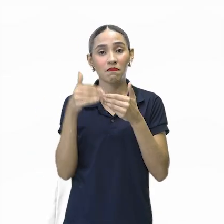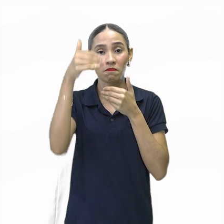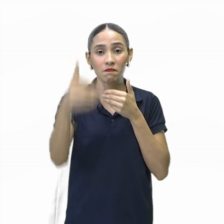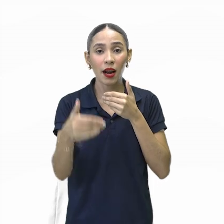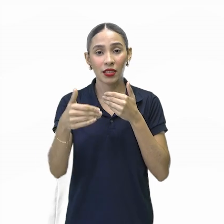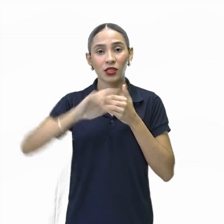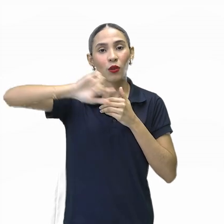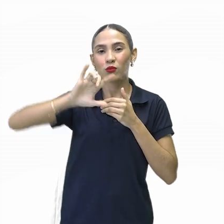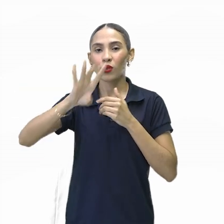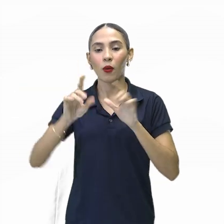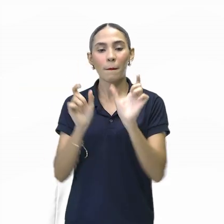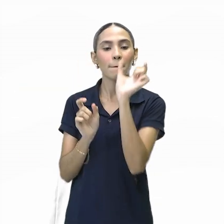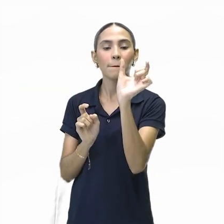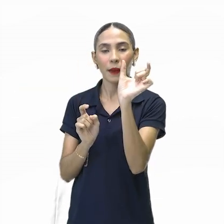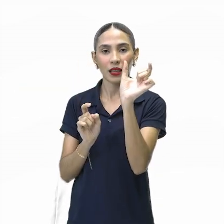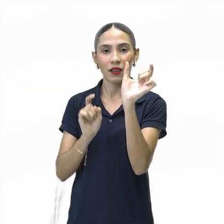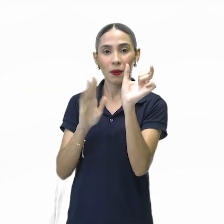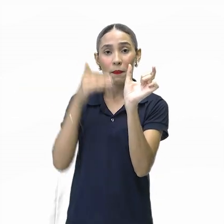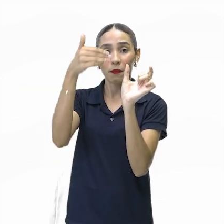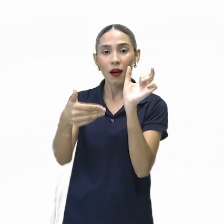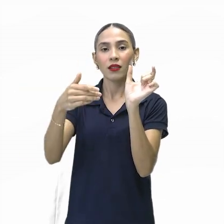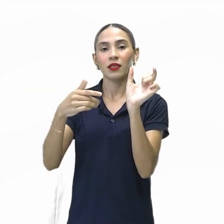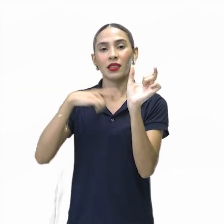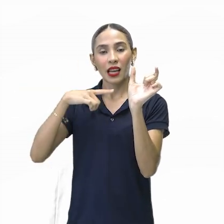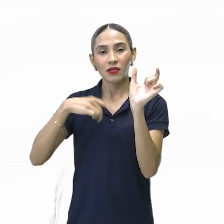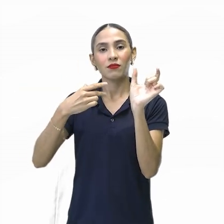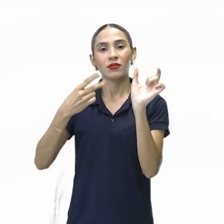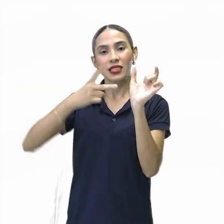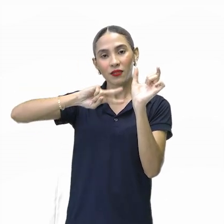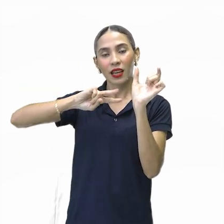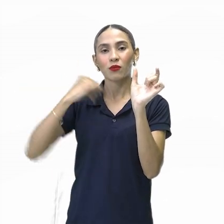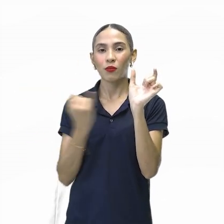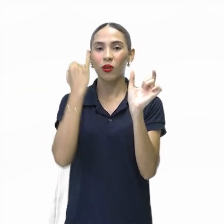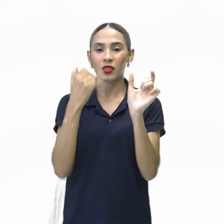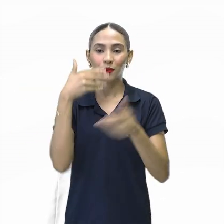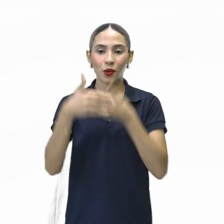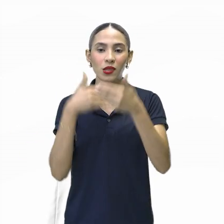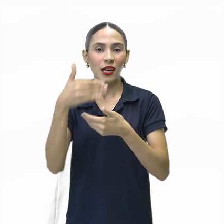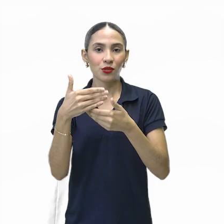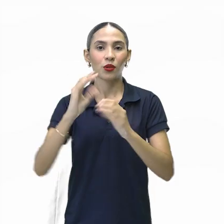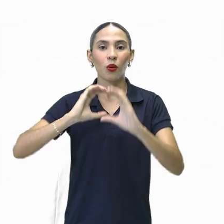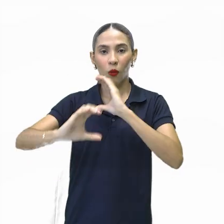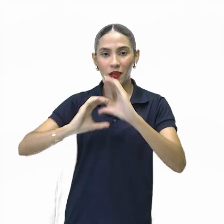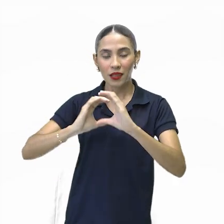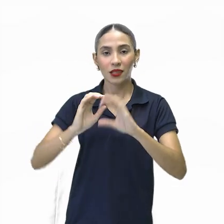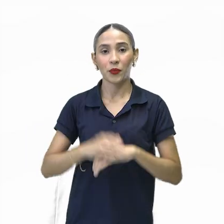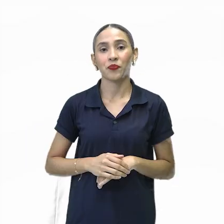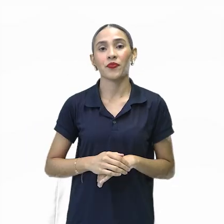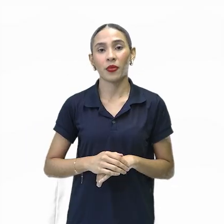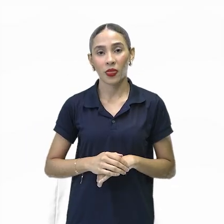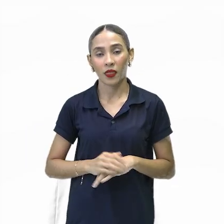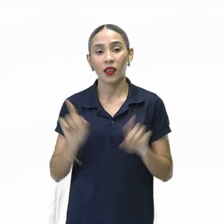da palavra, sabendo que isso tem um significado importante nesse processo de comunicação. E